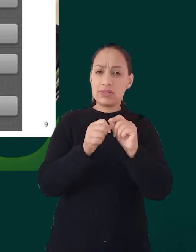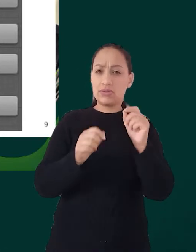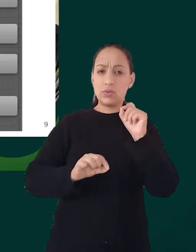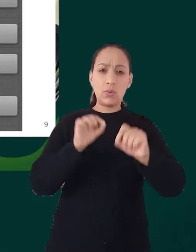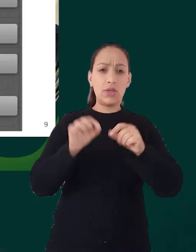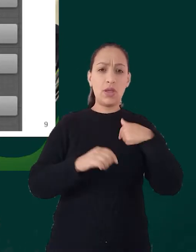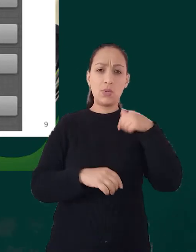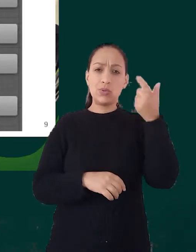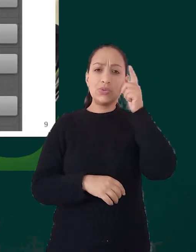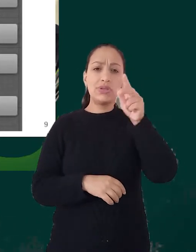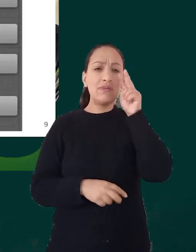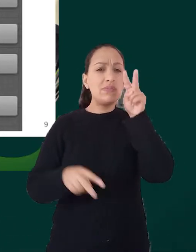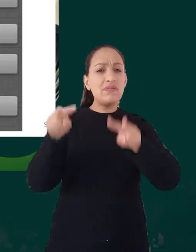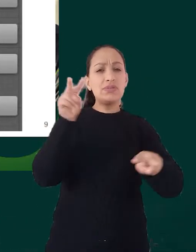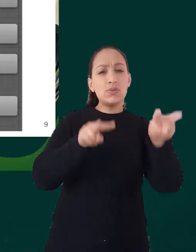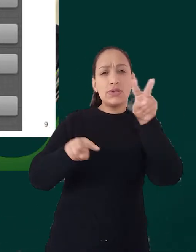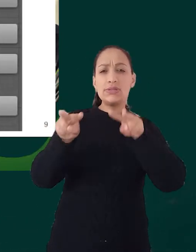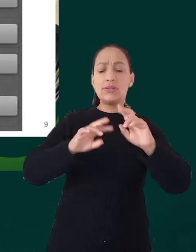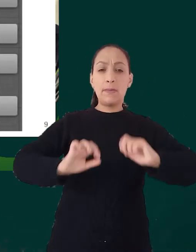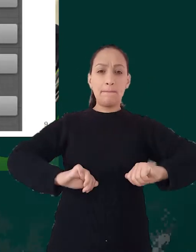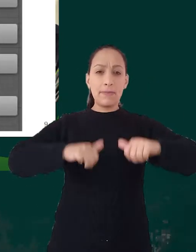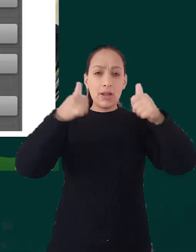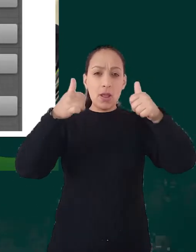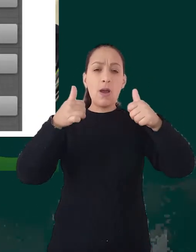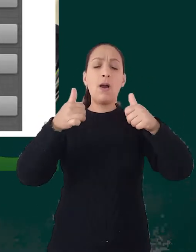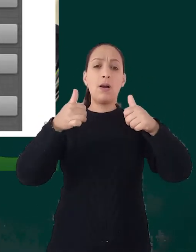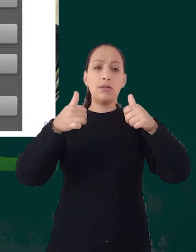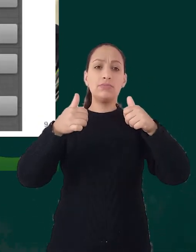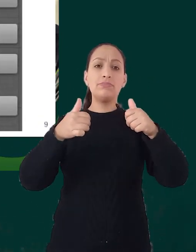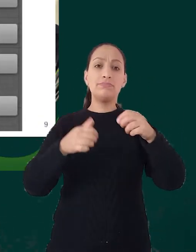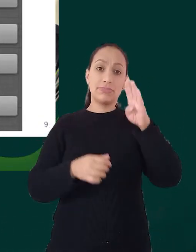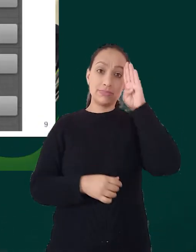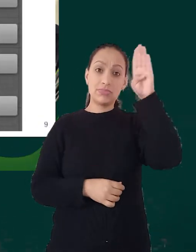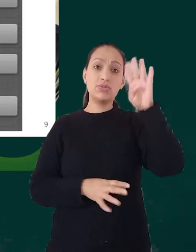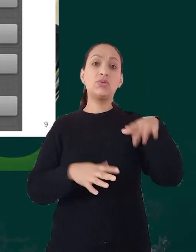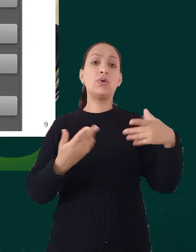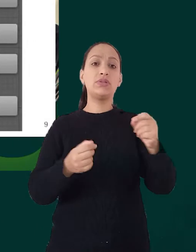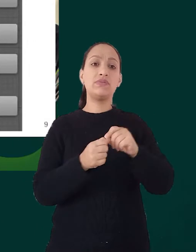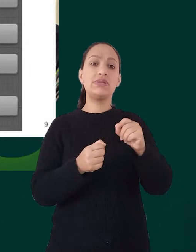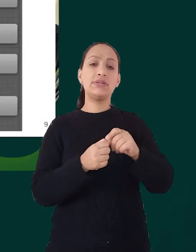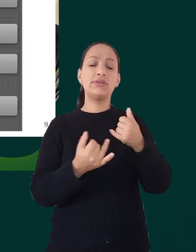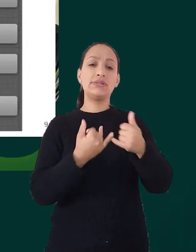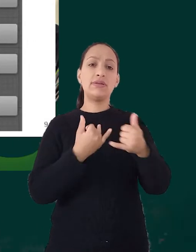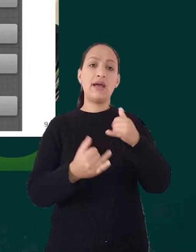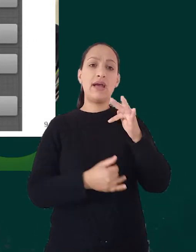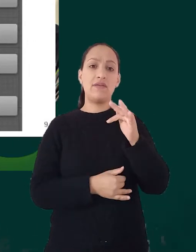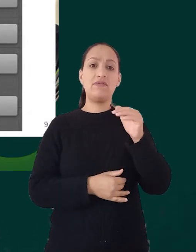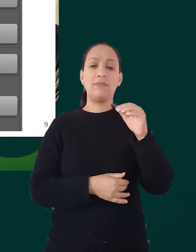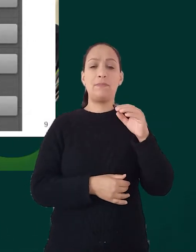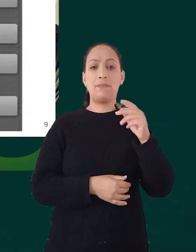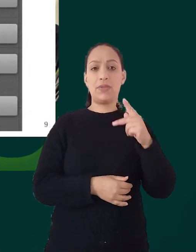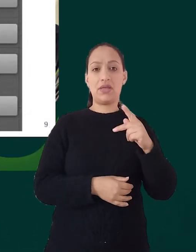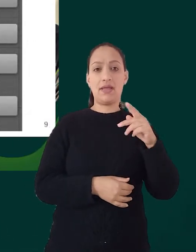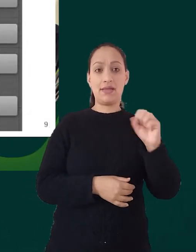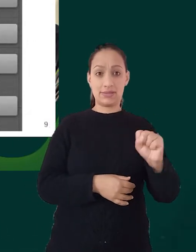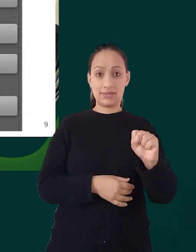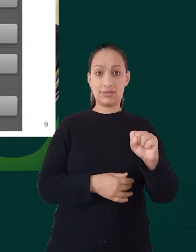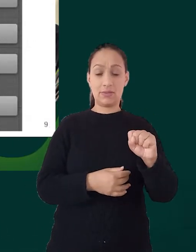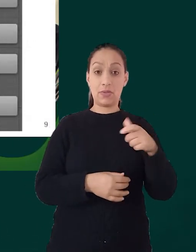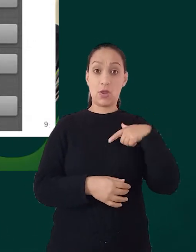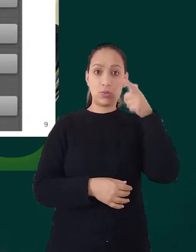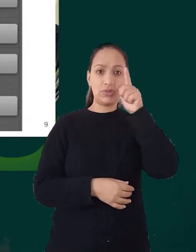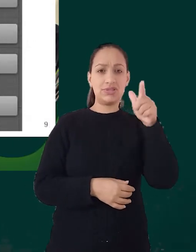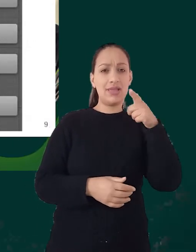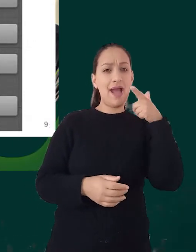ter uma visualização ainda melhor, principalmente para quando eu estou, por exemplo, jogando um FPS, para acertar alguém. Então, quanto